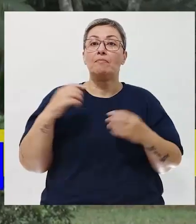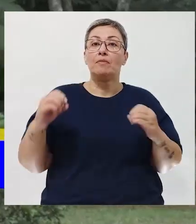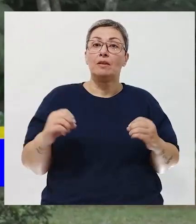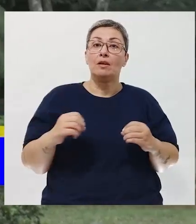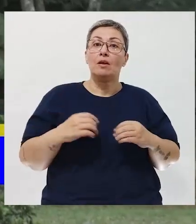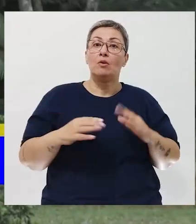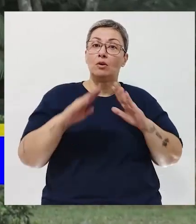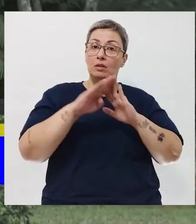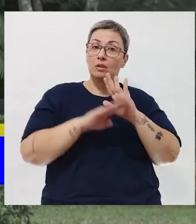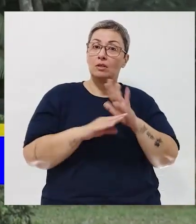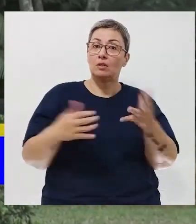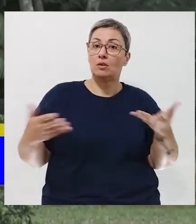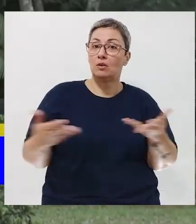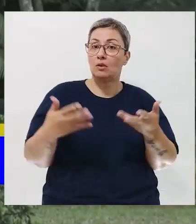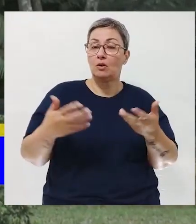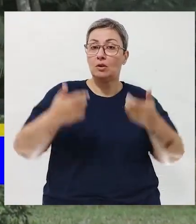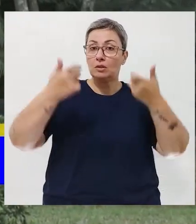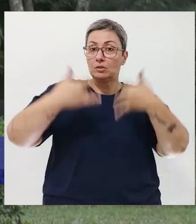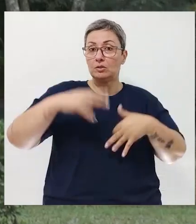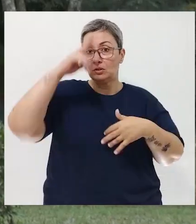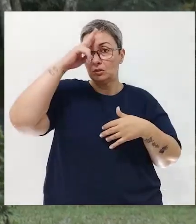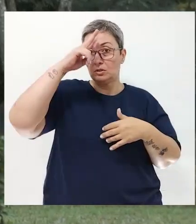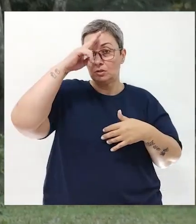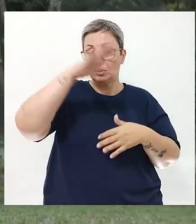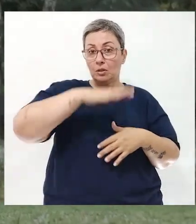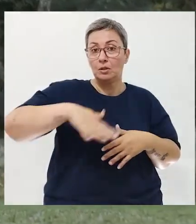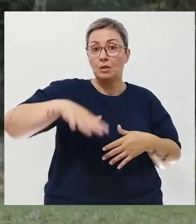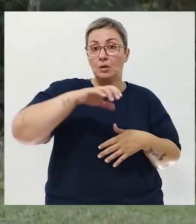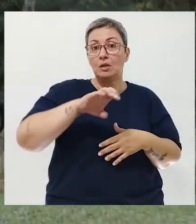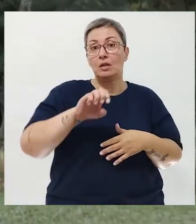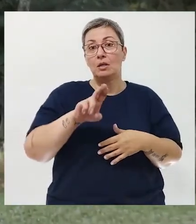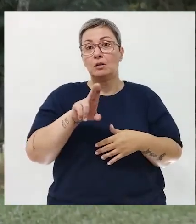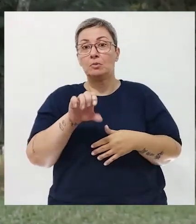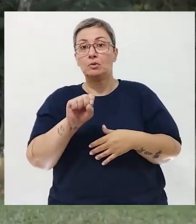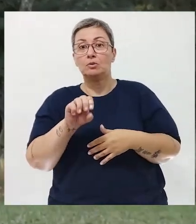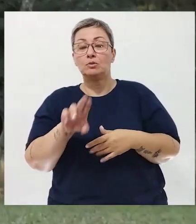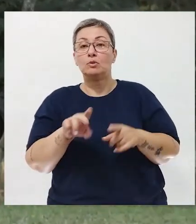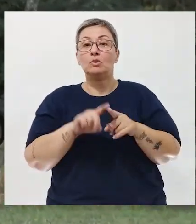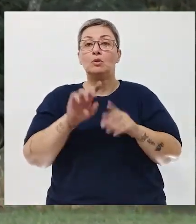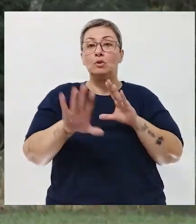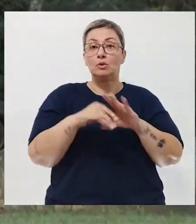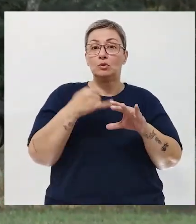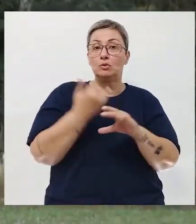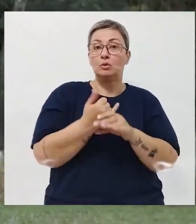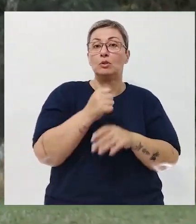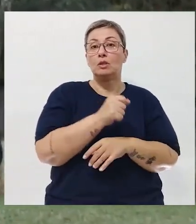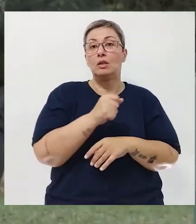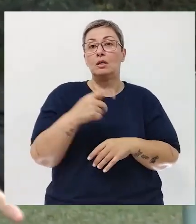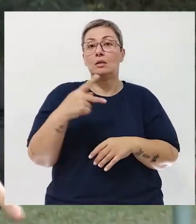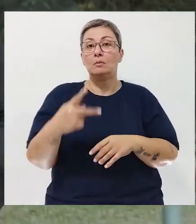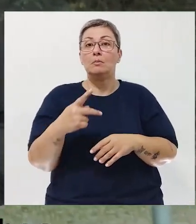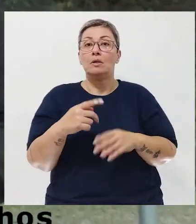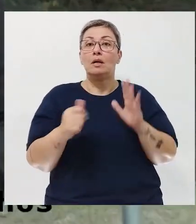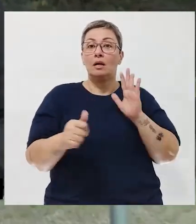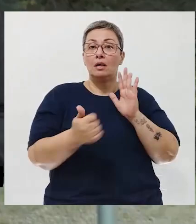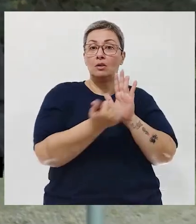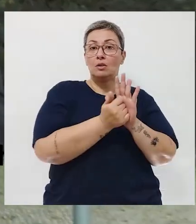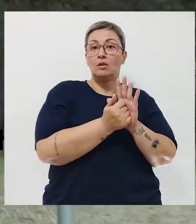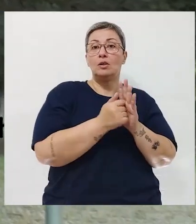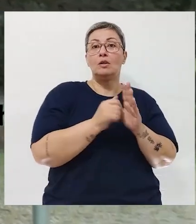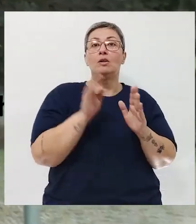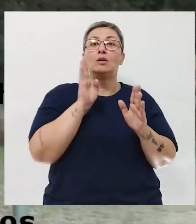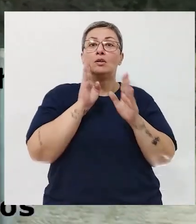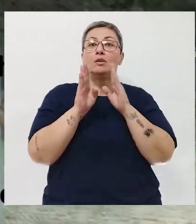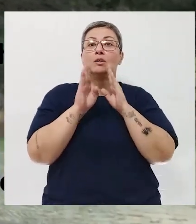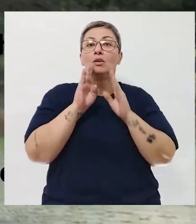No programa de hoje contamos a história do bairro do Cabuçu. Siga o canal da APA no YouTube e curta a nossa página no Facebook.